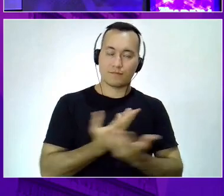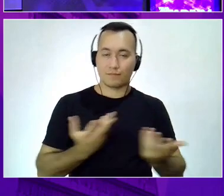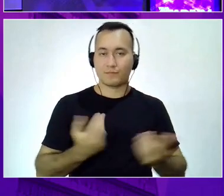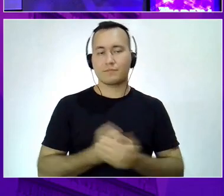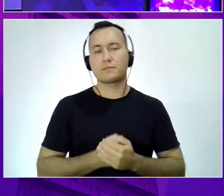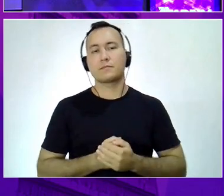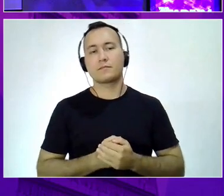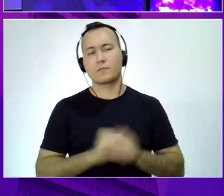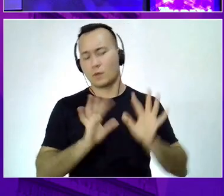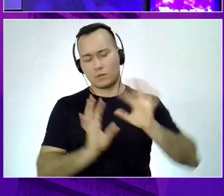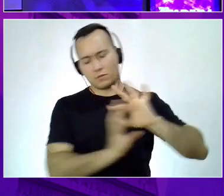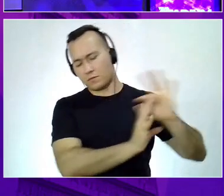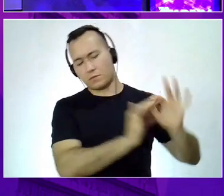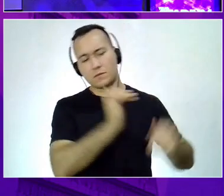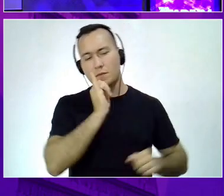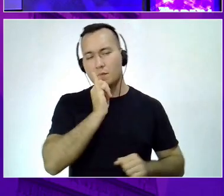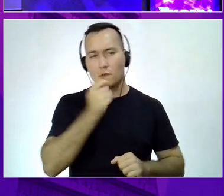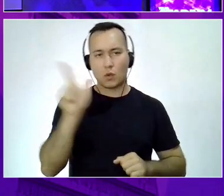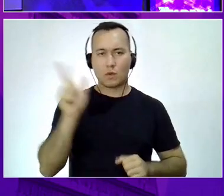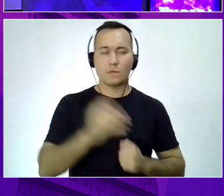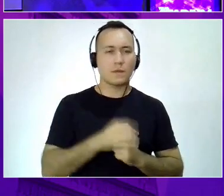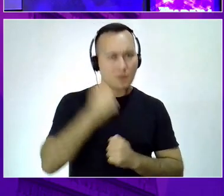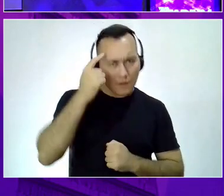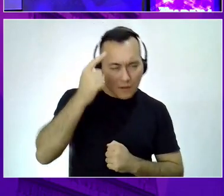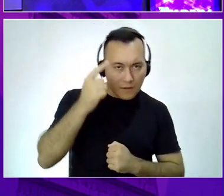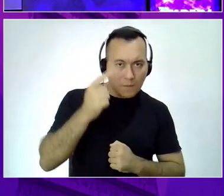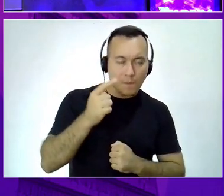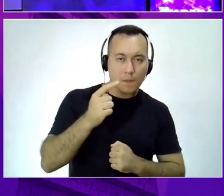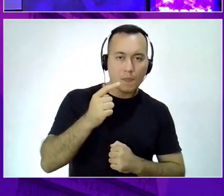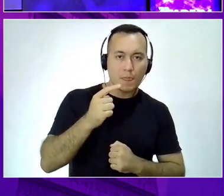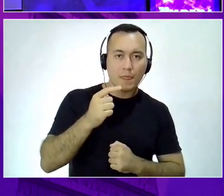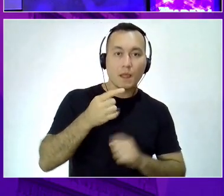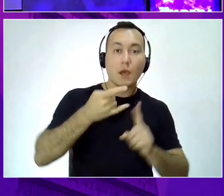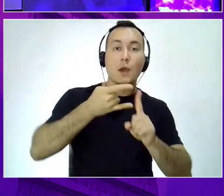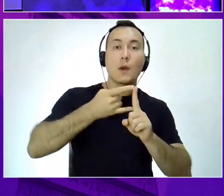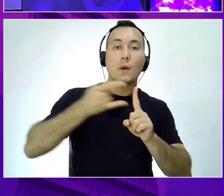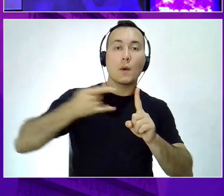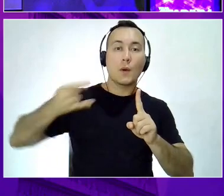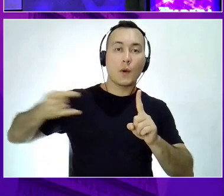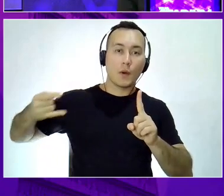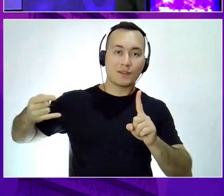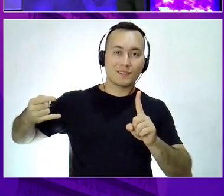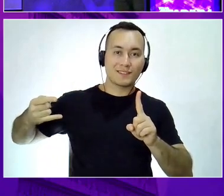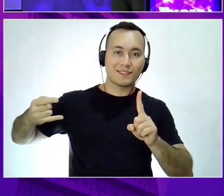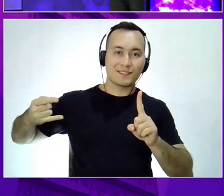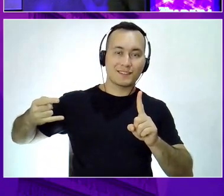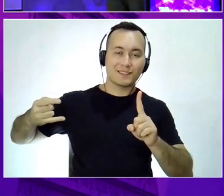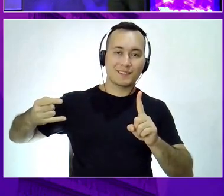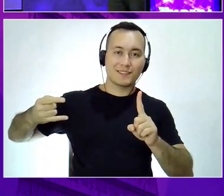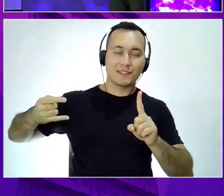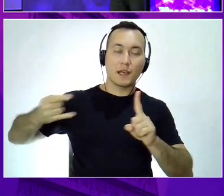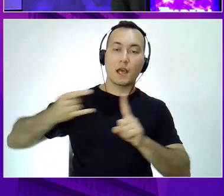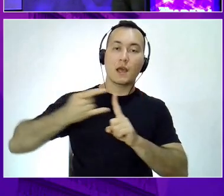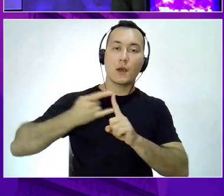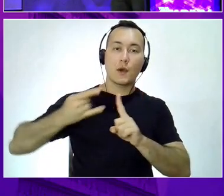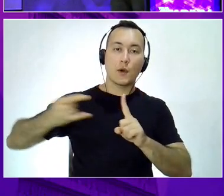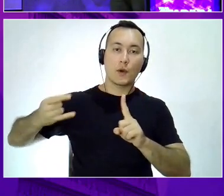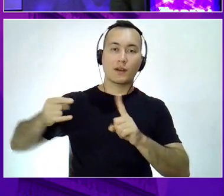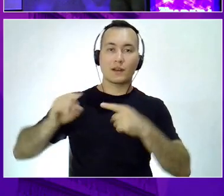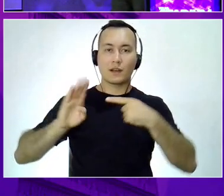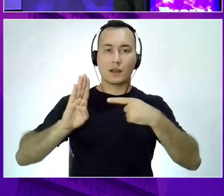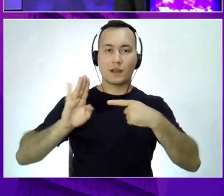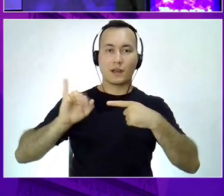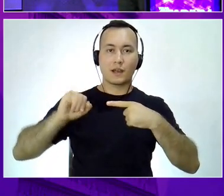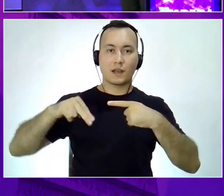Edge? Vocês são tudo safado, né? Você só usa o Chrome. Chrome e Mozilla. Eu tô ligado, tô ligado. Também fazia